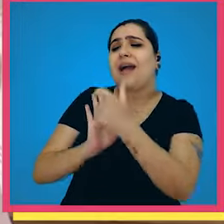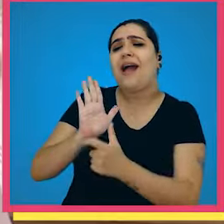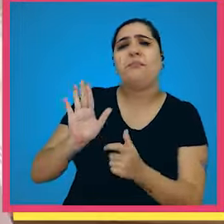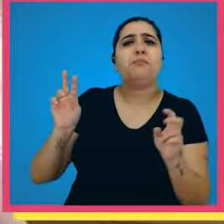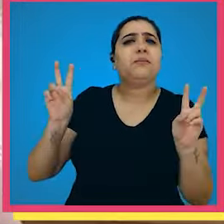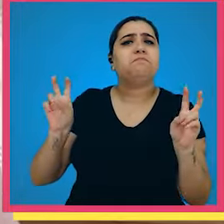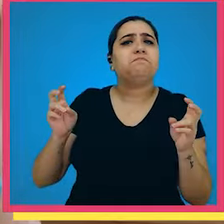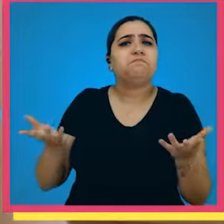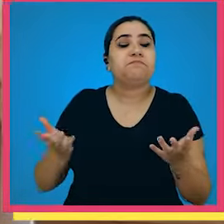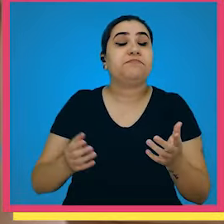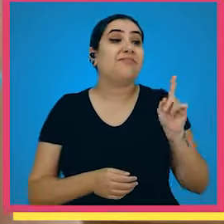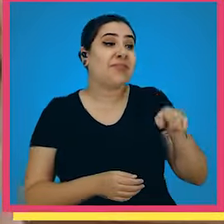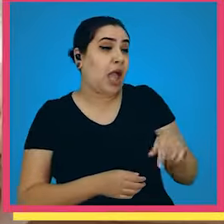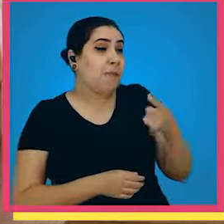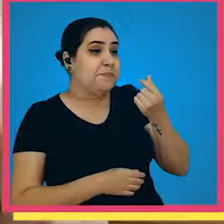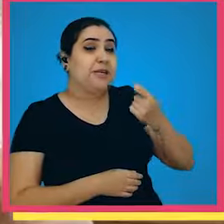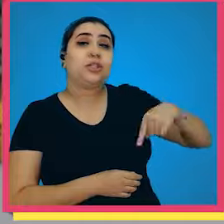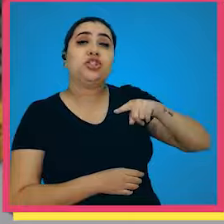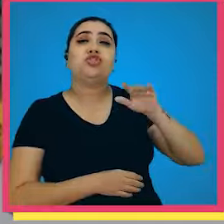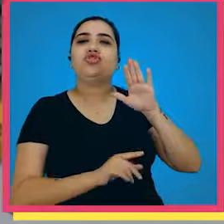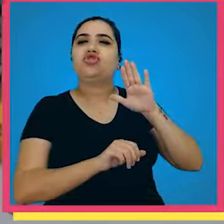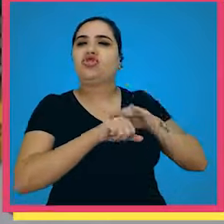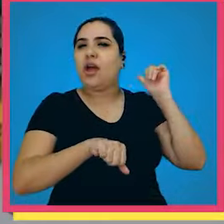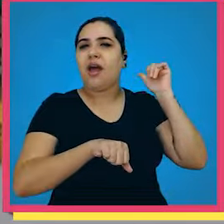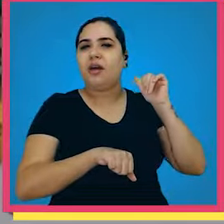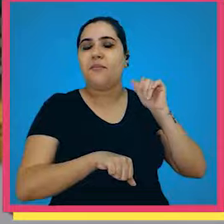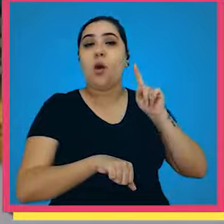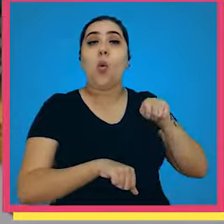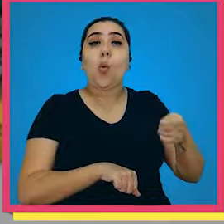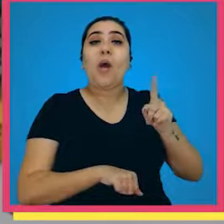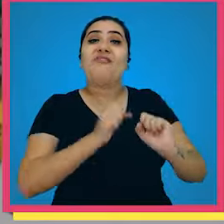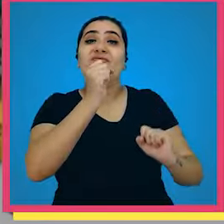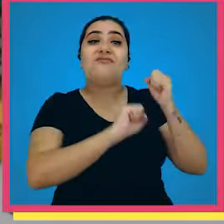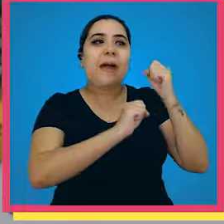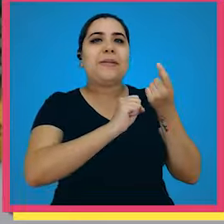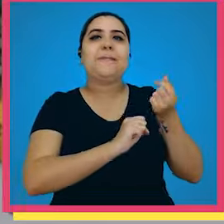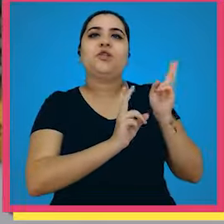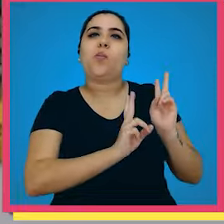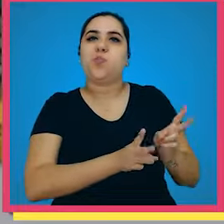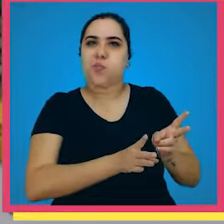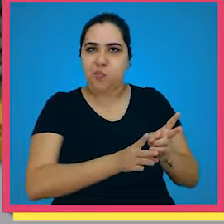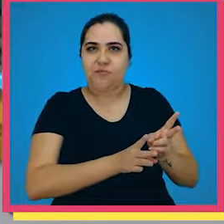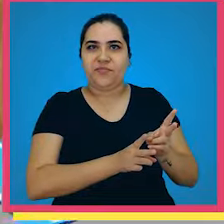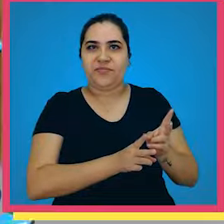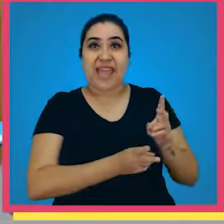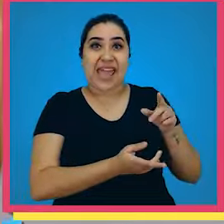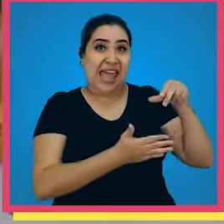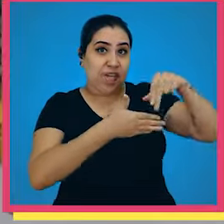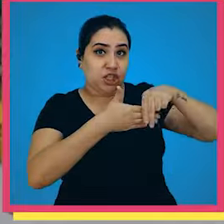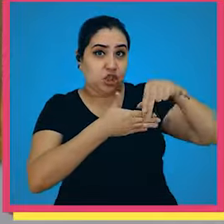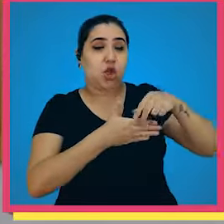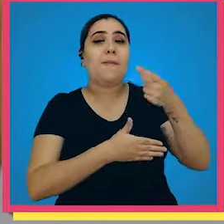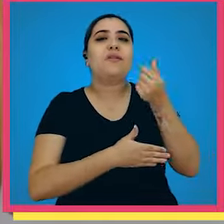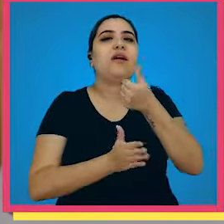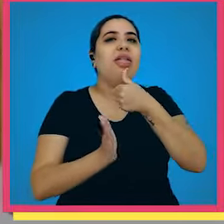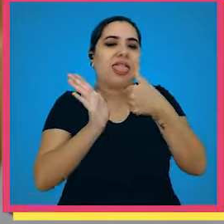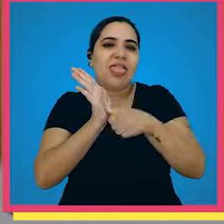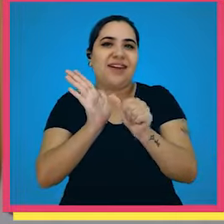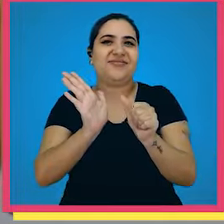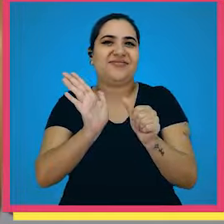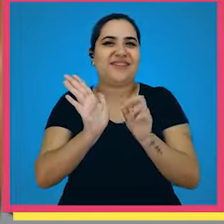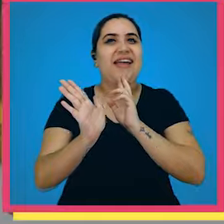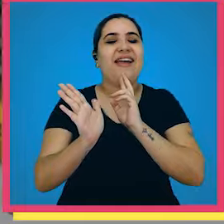é essa expressão, preço de capa? É o preço que a gente chama, que é o preço que ele sai de fábrica, é o preço que a